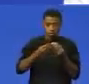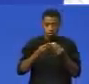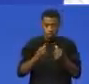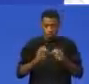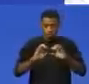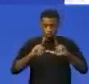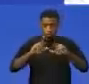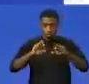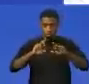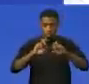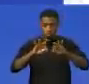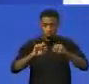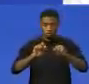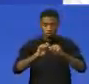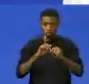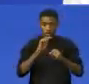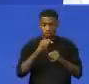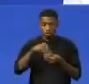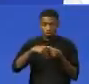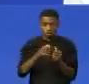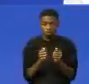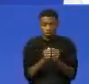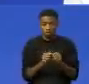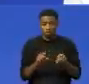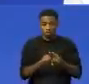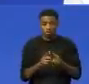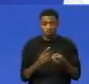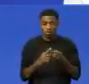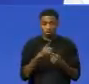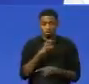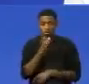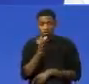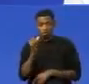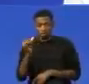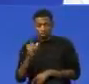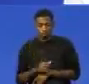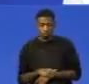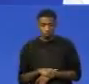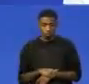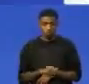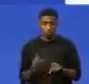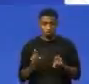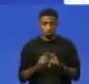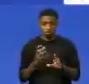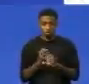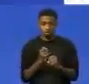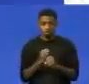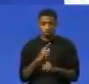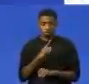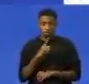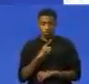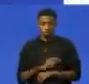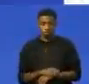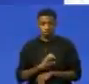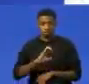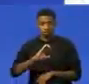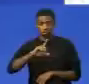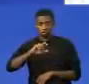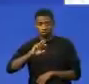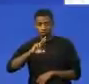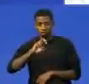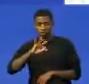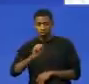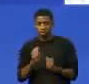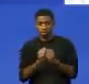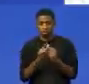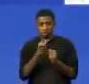Você tem a ionização da água também pela passagem da corrente elétrica. E na equação global você tem o cloreto de sódio em água com a